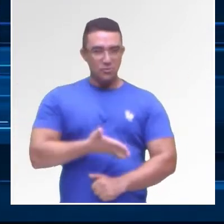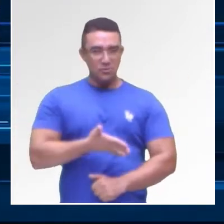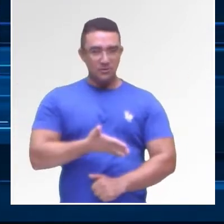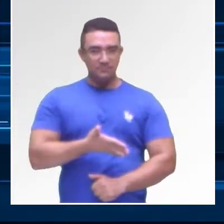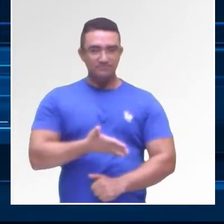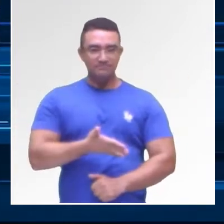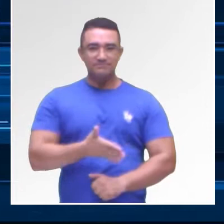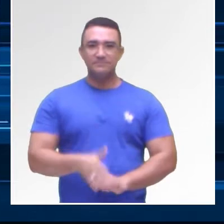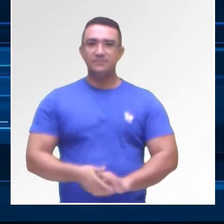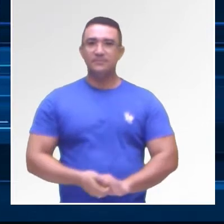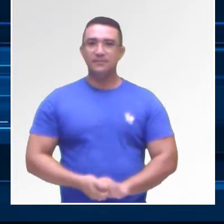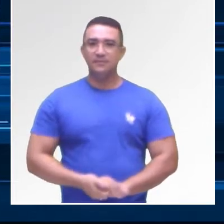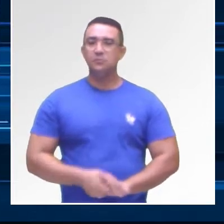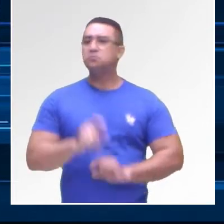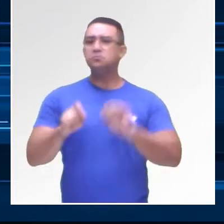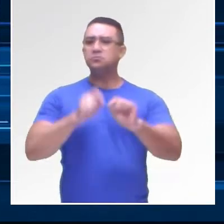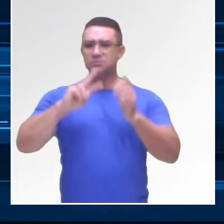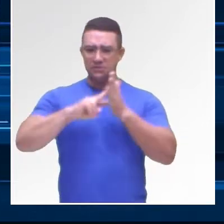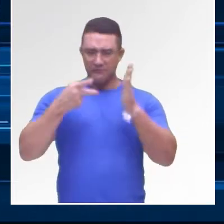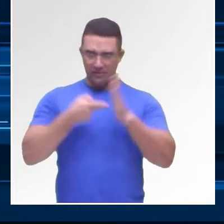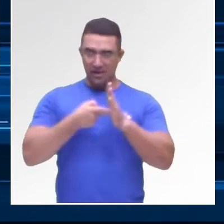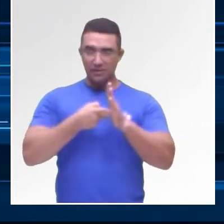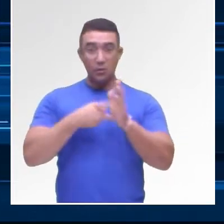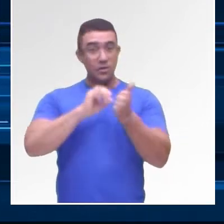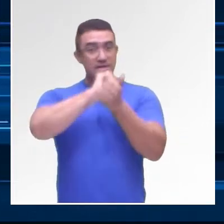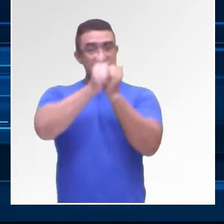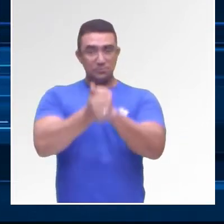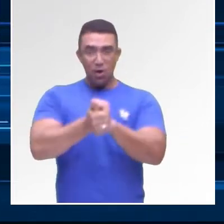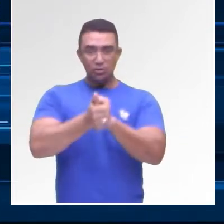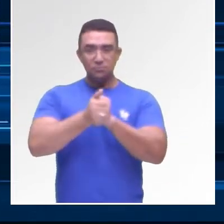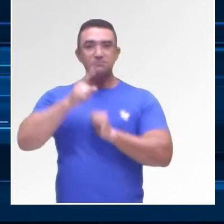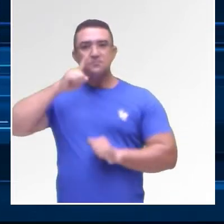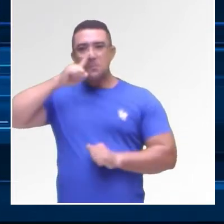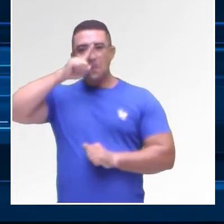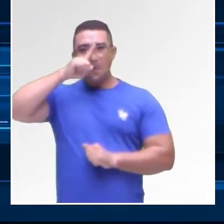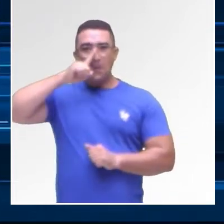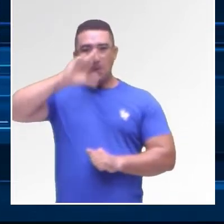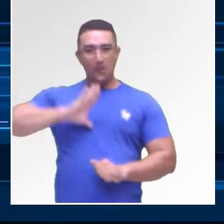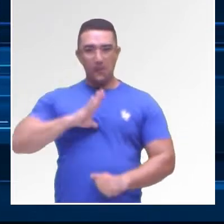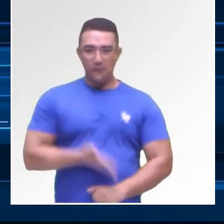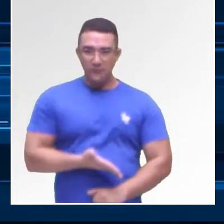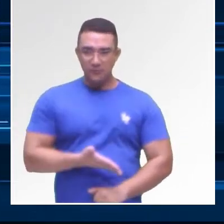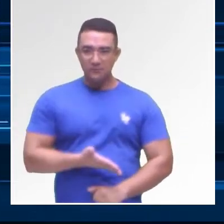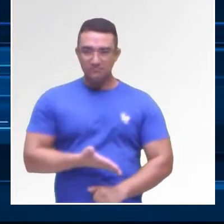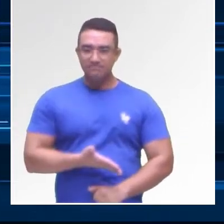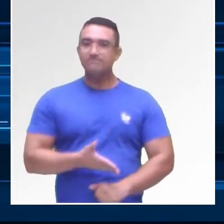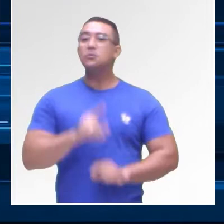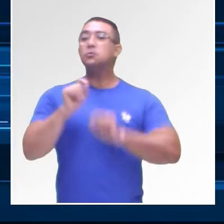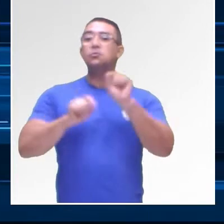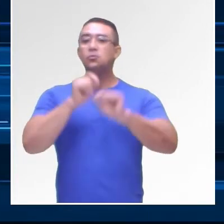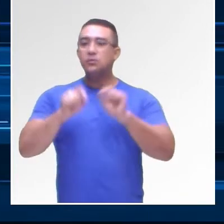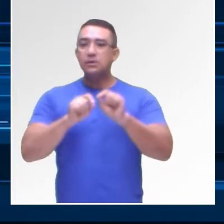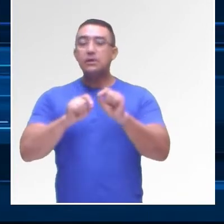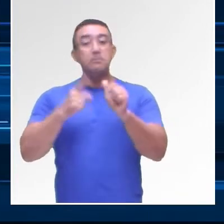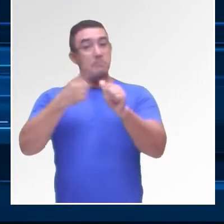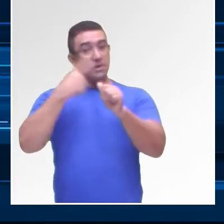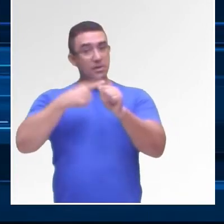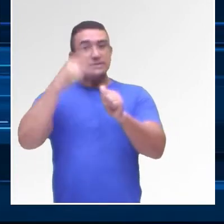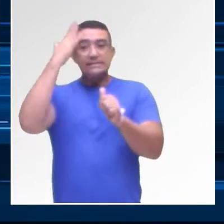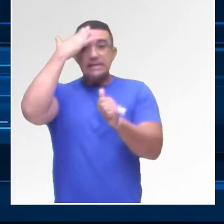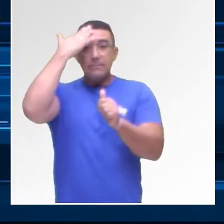são esportes de aventura? Para isso, a gente precisa antes decifrar o que é